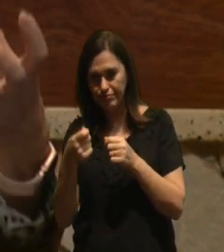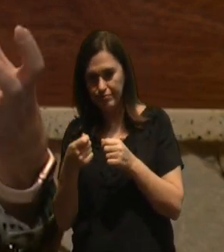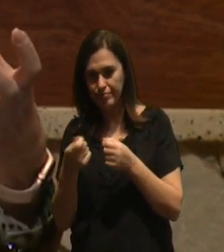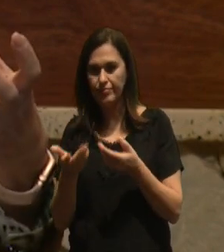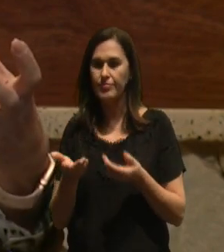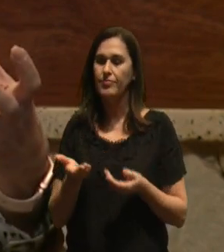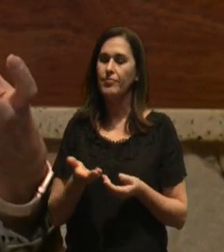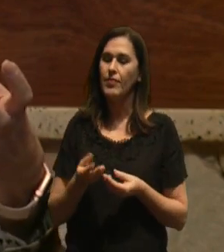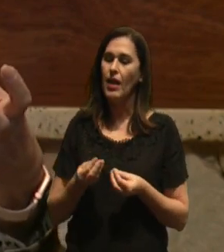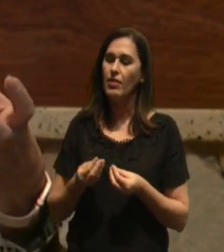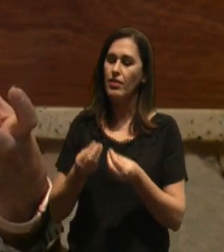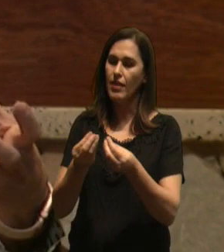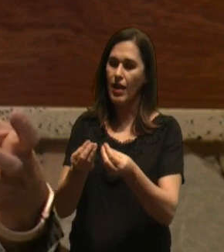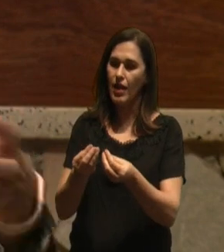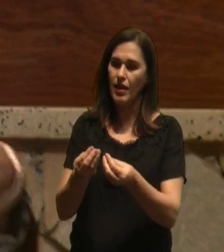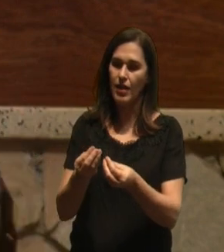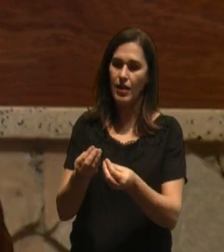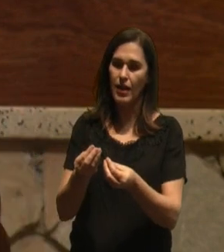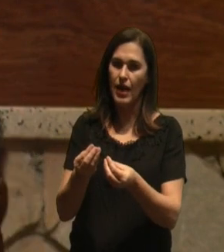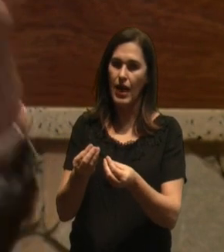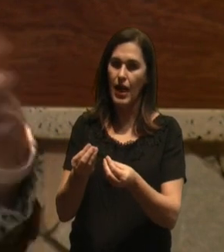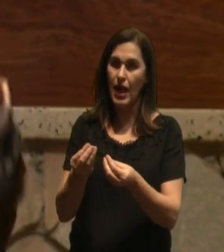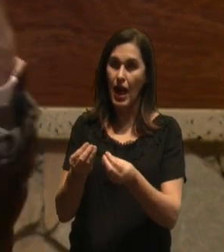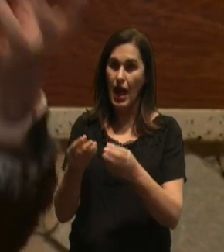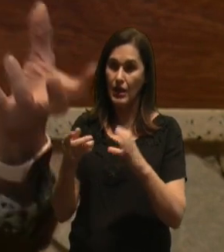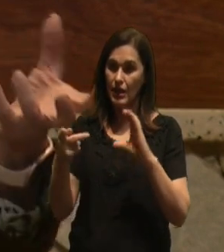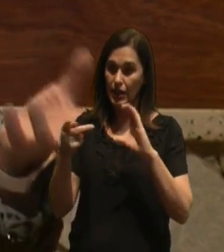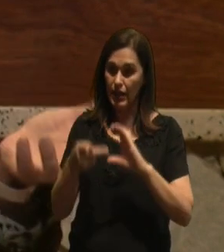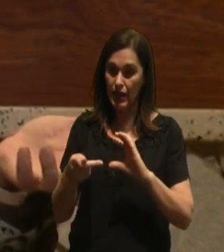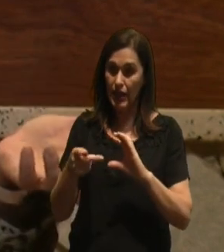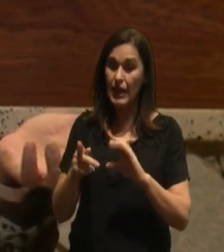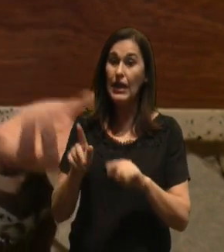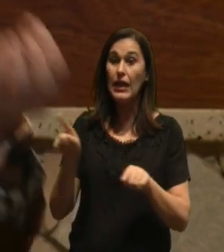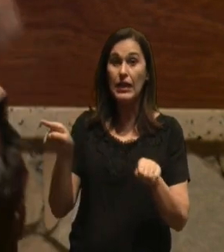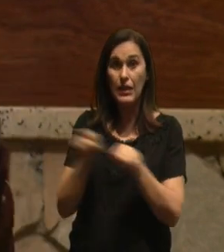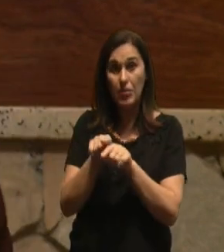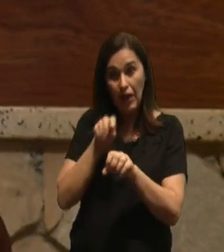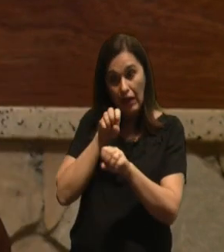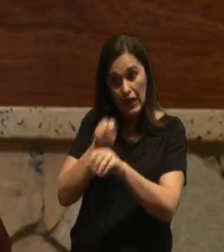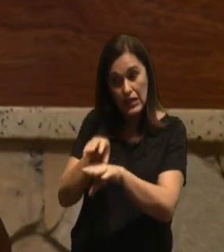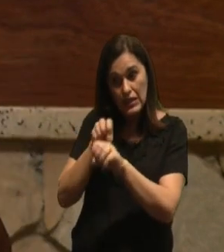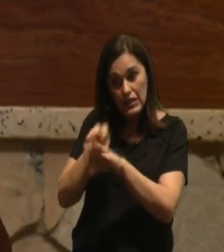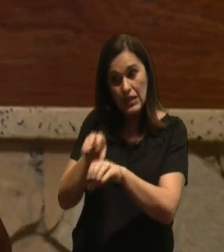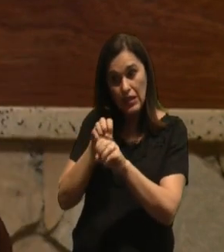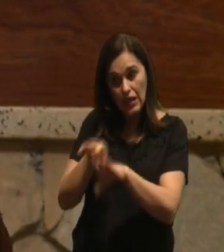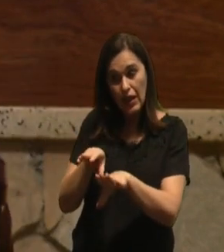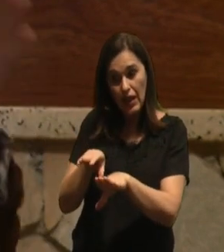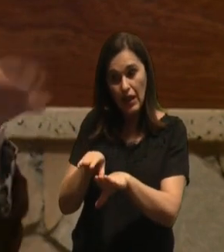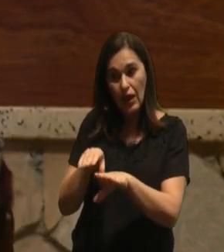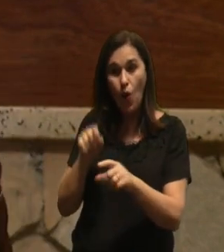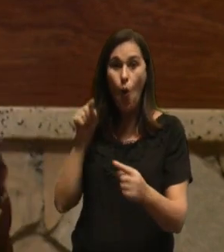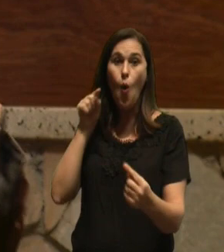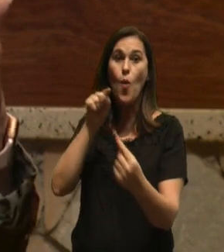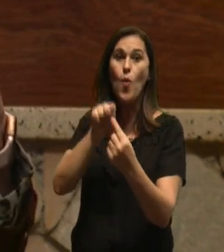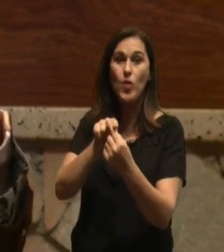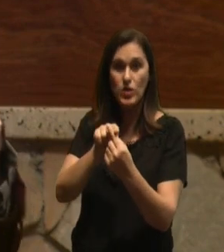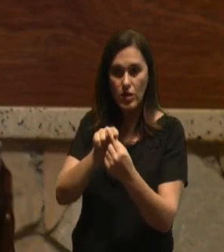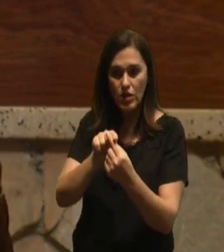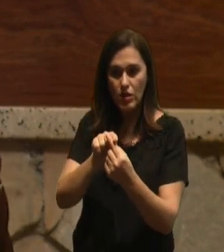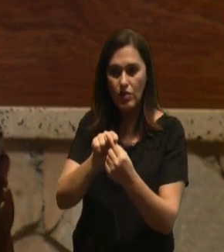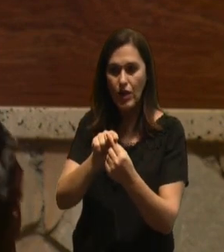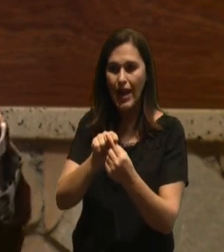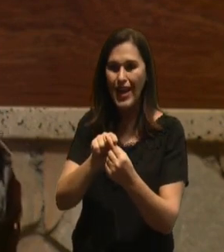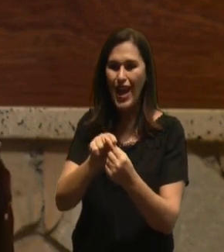levar para os alunos da Cristolândia e ensinar artesanato para eles. Porque o objetivo da Cristolândia, além da